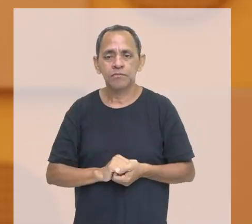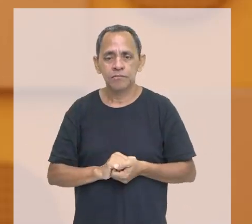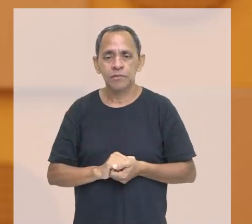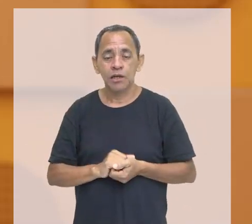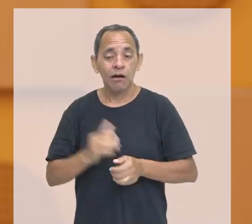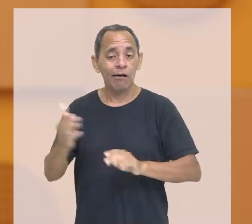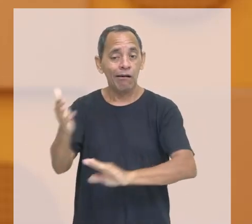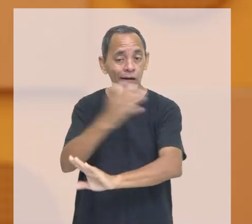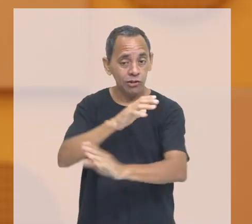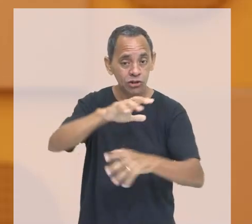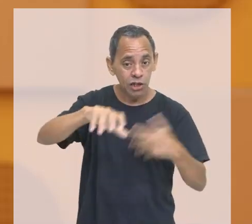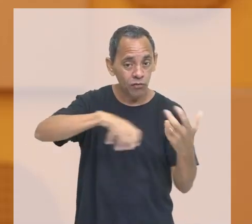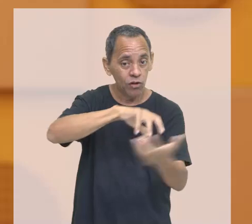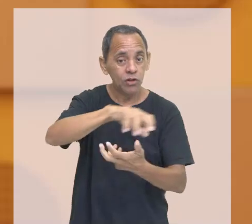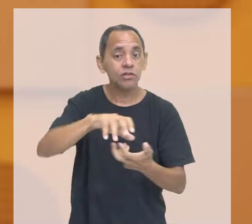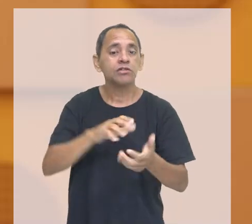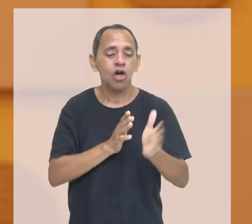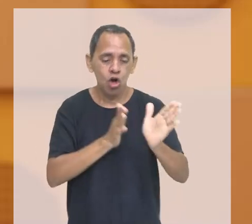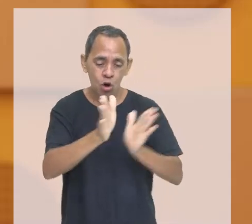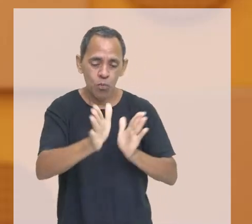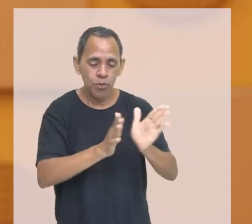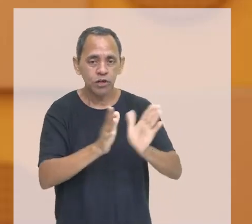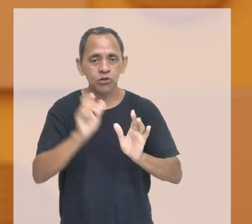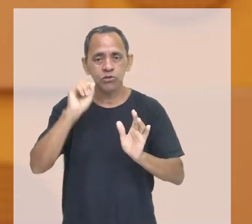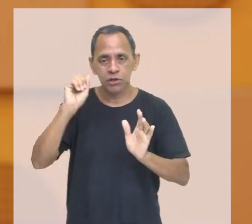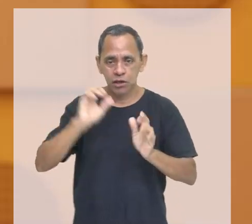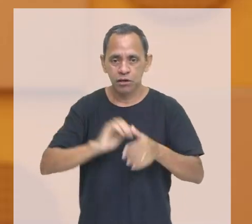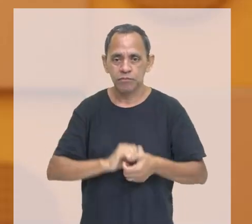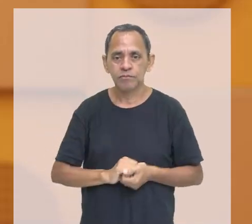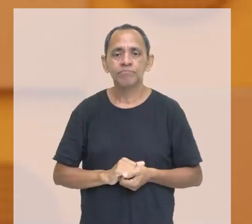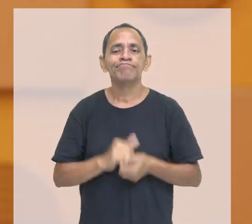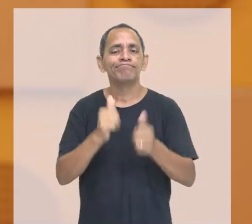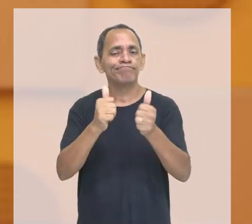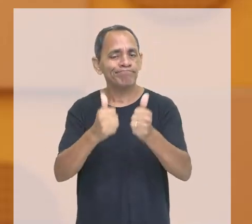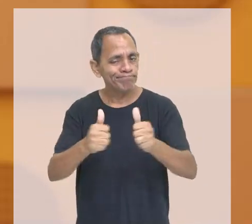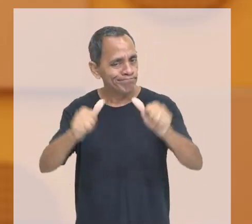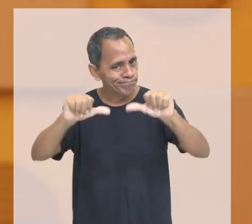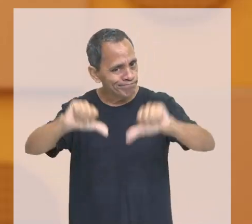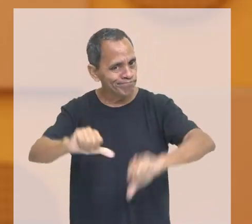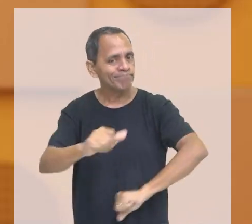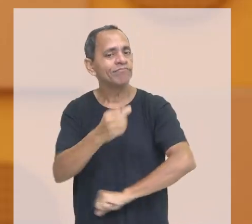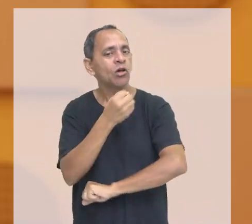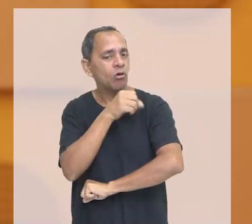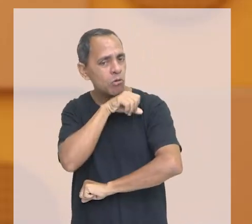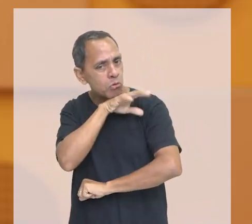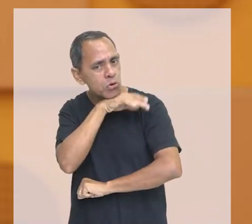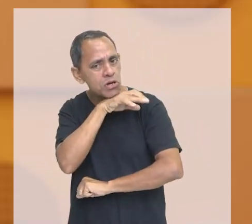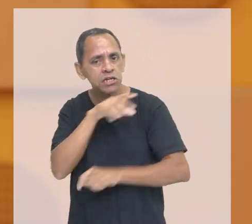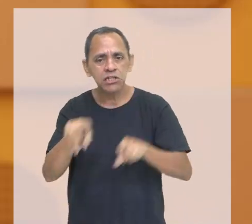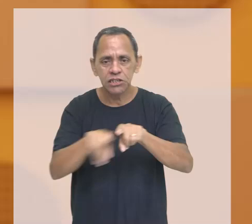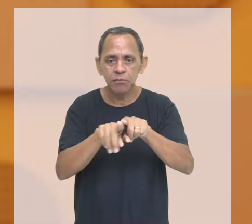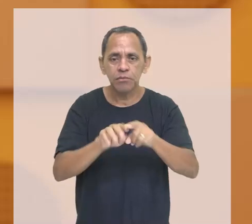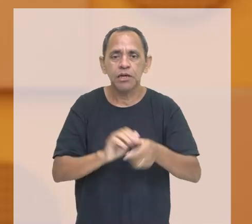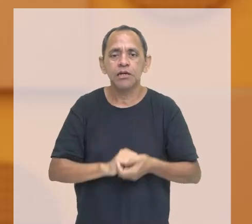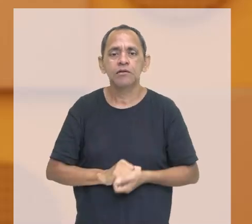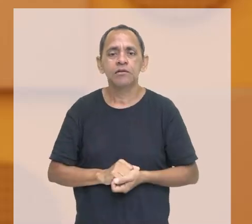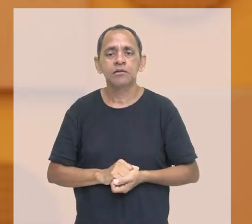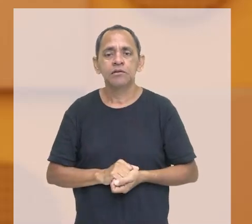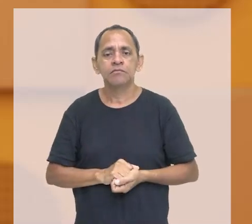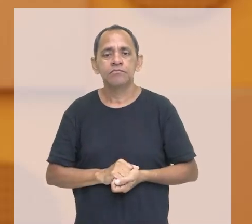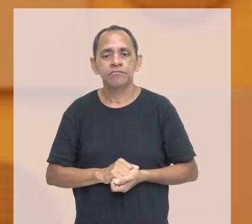Rússia pré-revolucionária é uma situação meio que crítica no que diz respeito ali